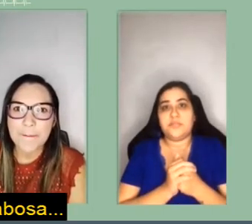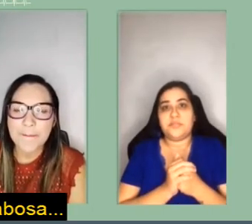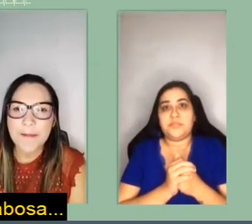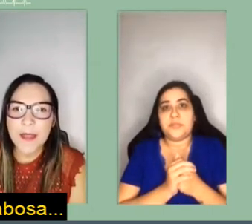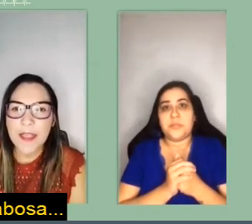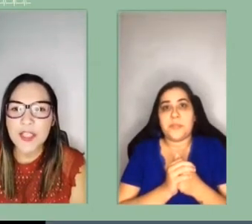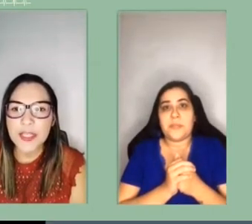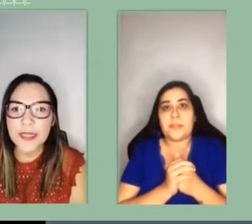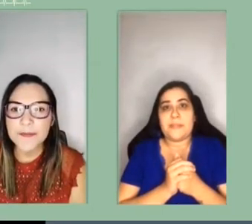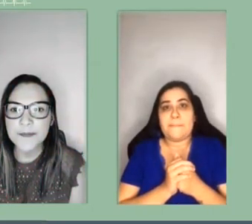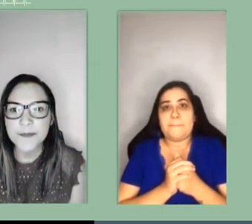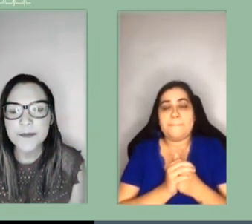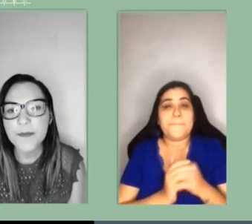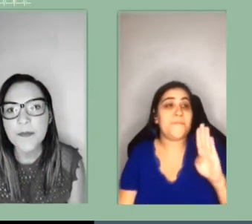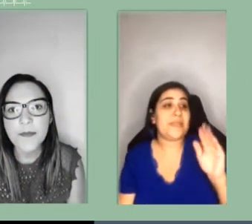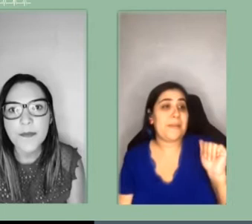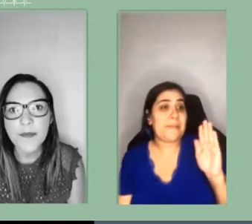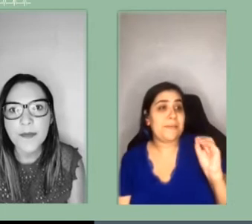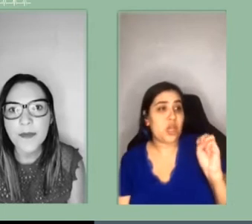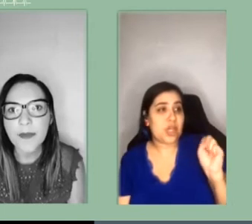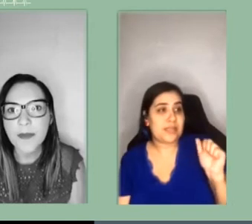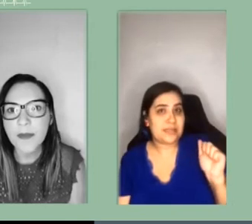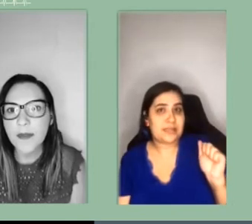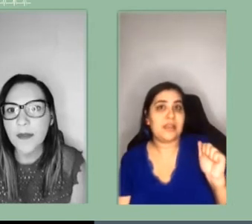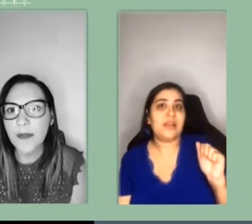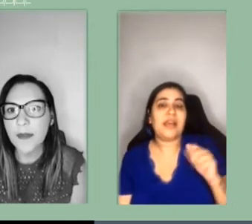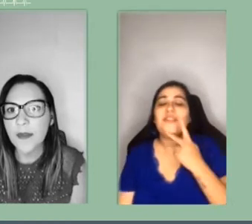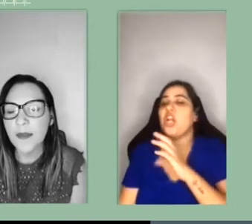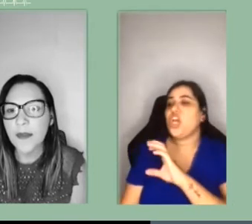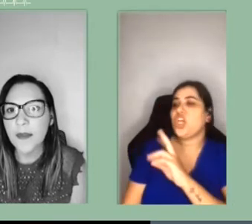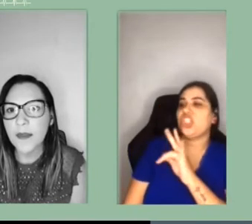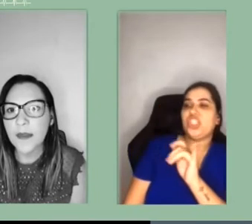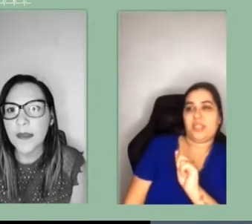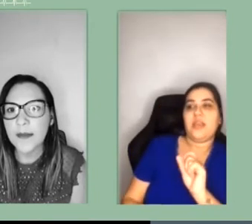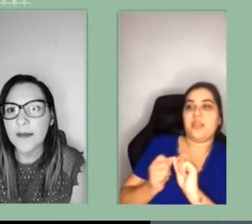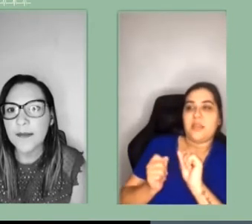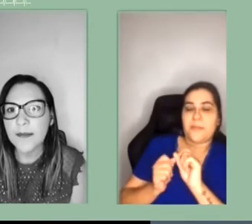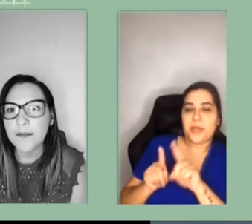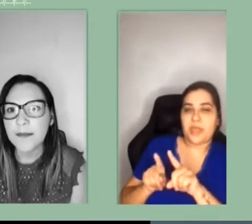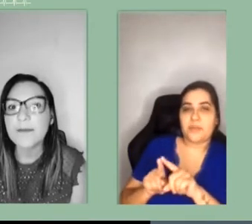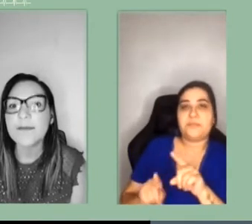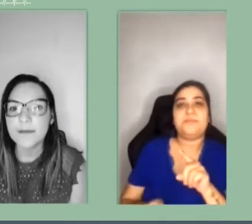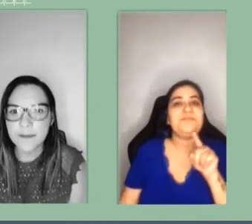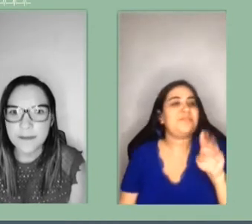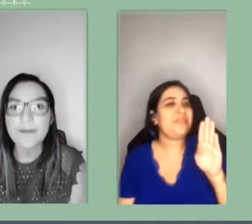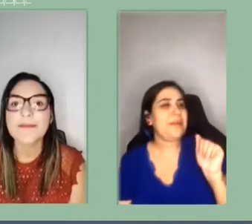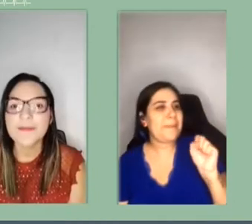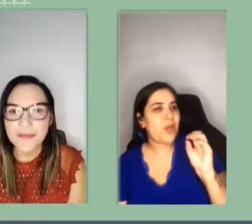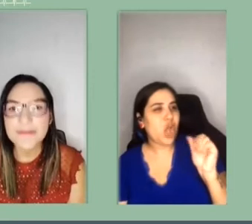A babosa... A chia. A babosa, aquele miolinho dela ali é colágeno?